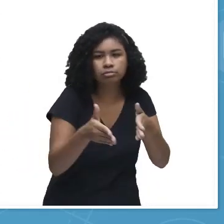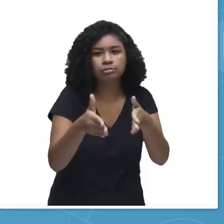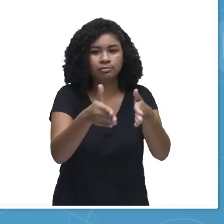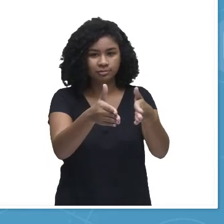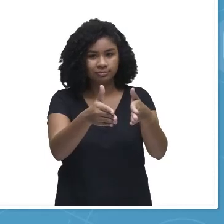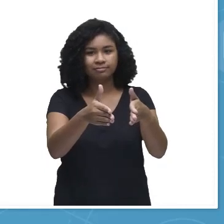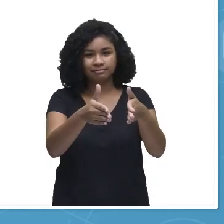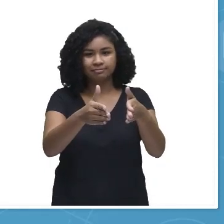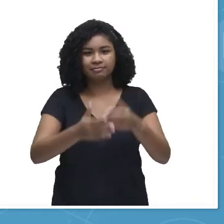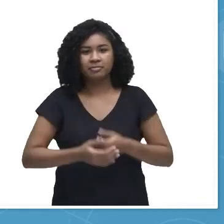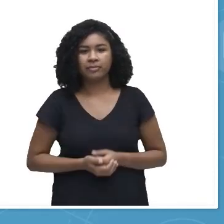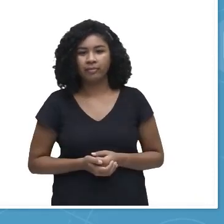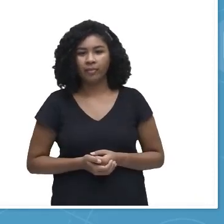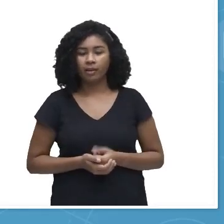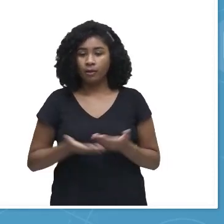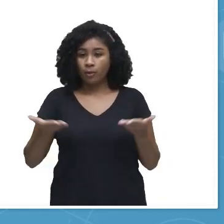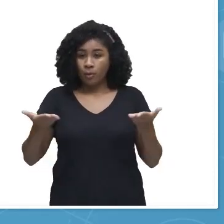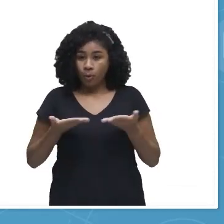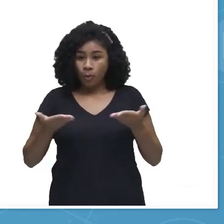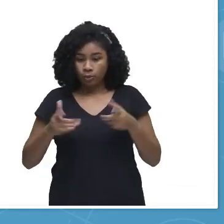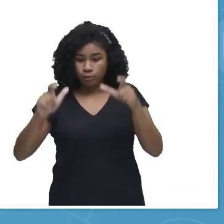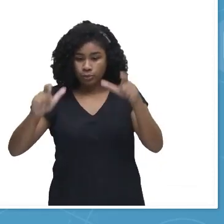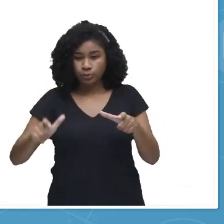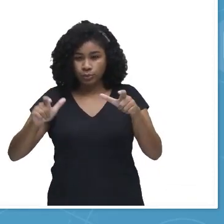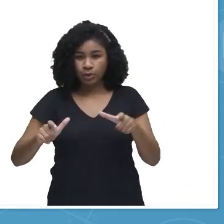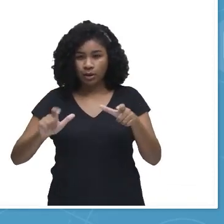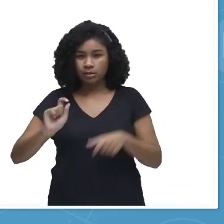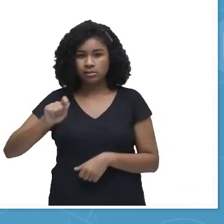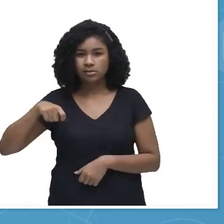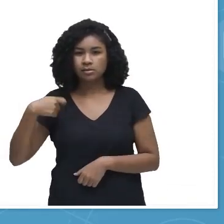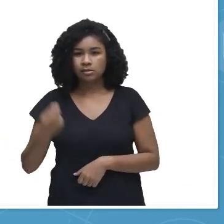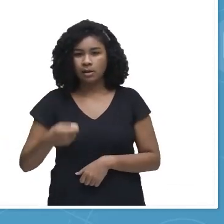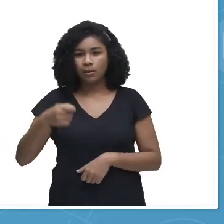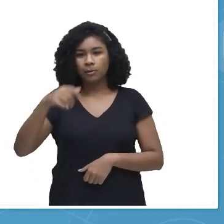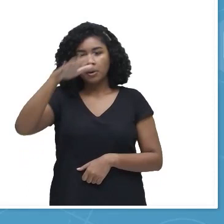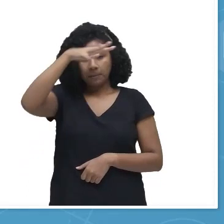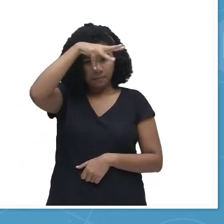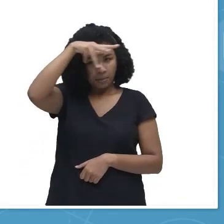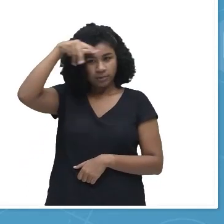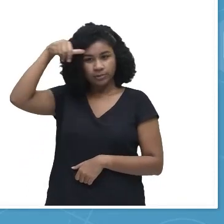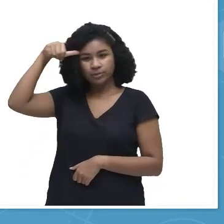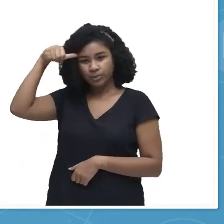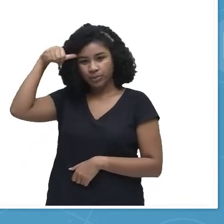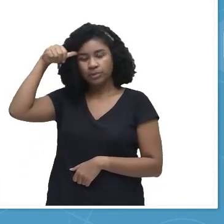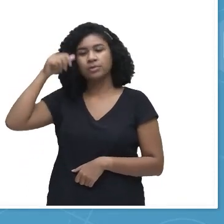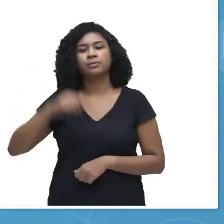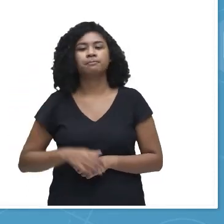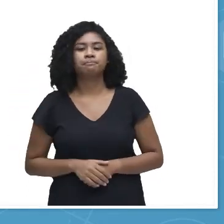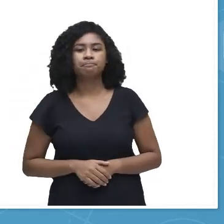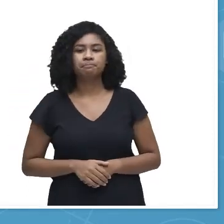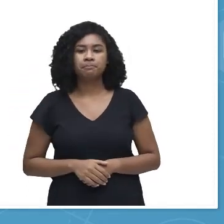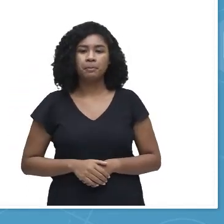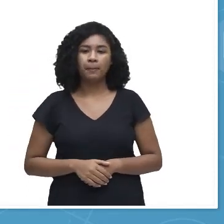Vila Bela da Santíssima Trindade, no atual estado do Mato Grosso, no Brasil, durante o século